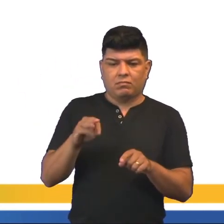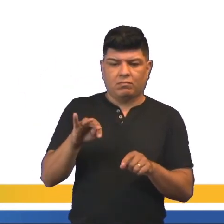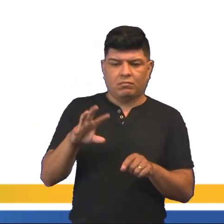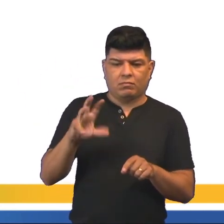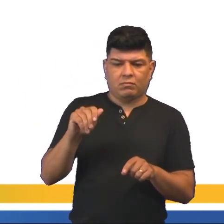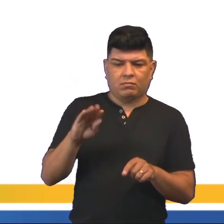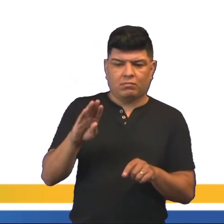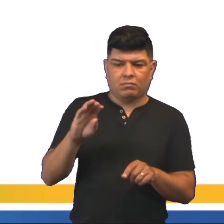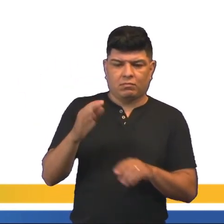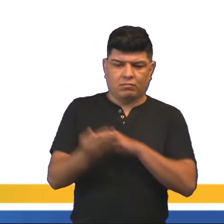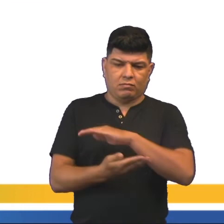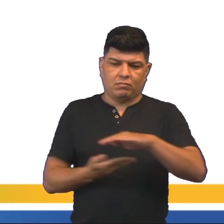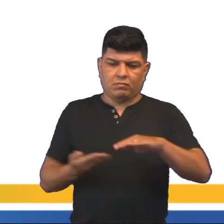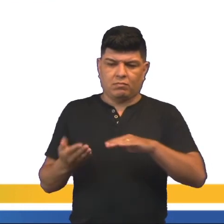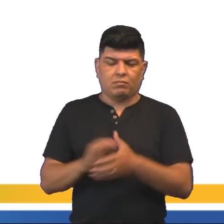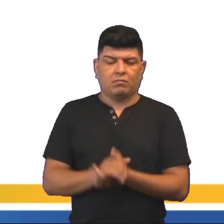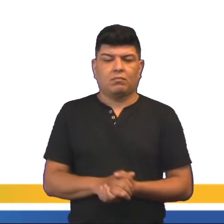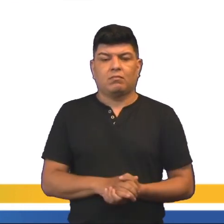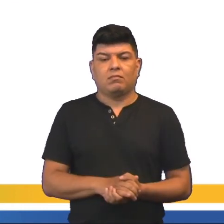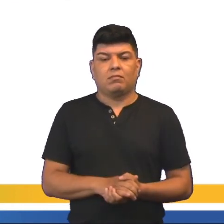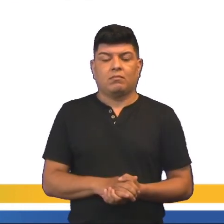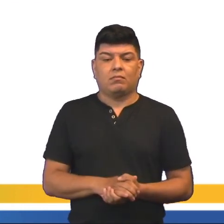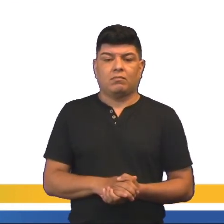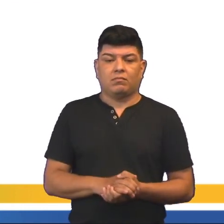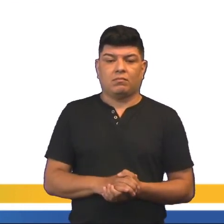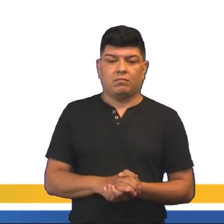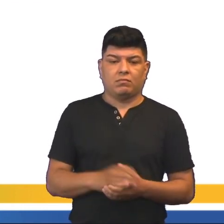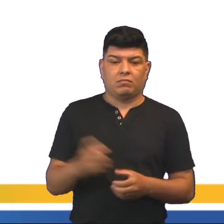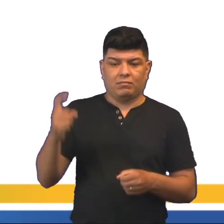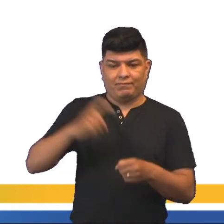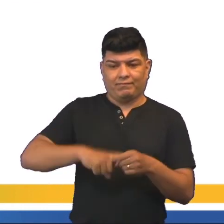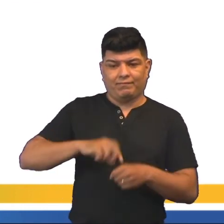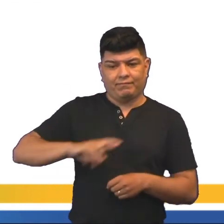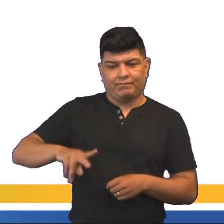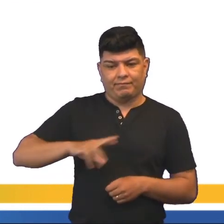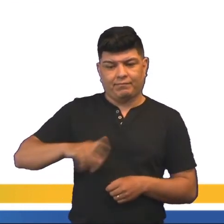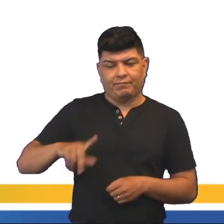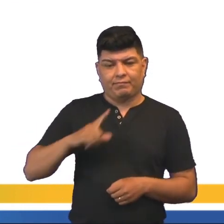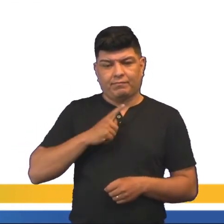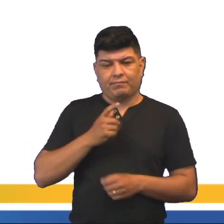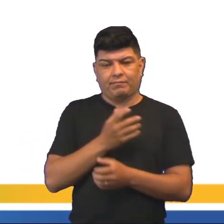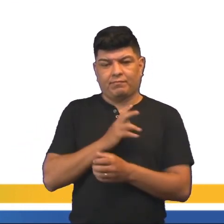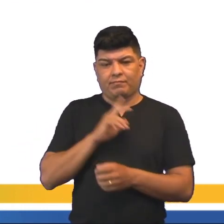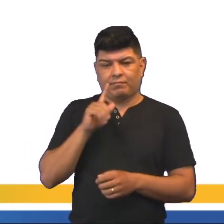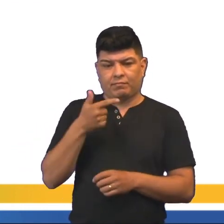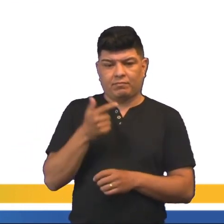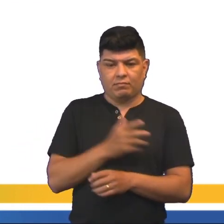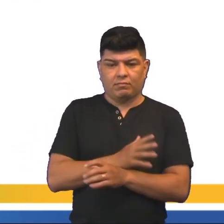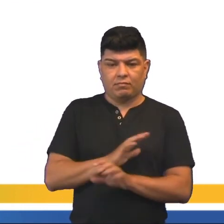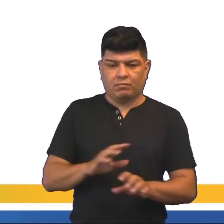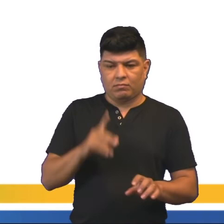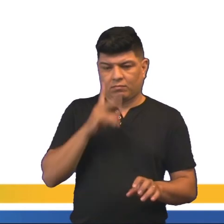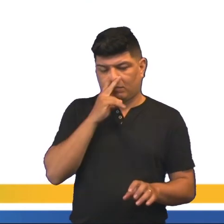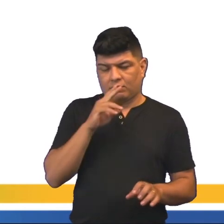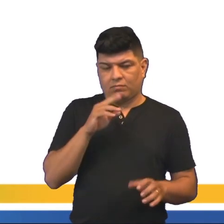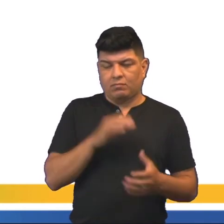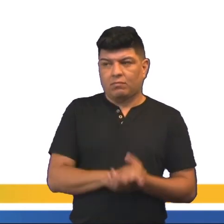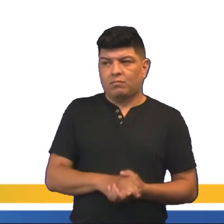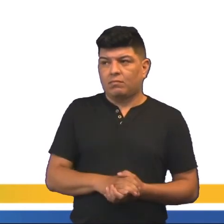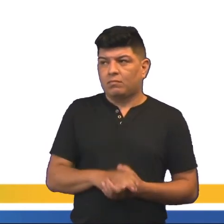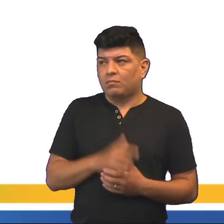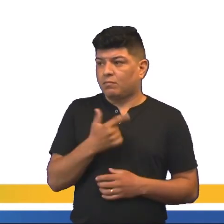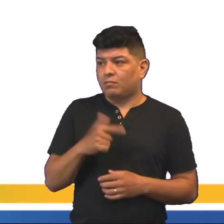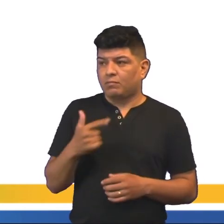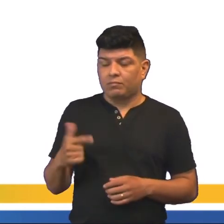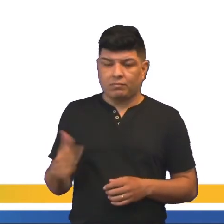geotérmicas e biocombustíveis. Nas fontes não renováveis, nós vamos ver já que são aquelas, né, que já